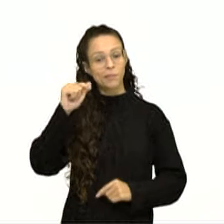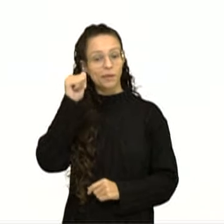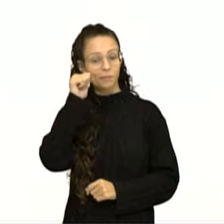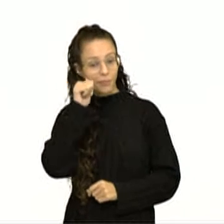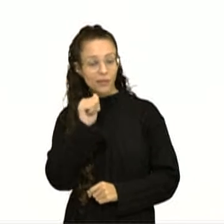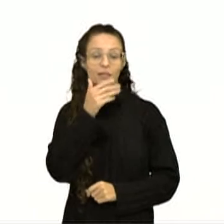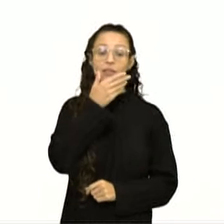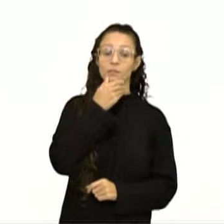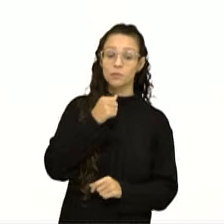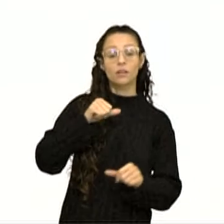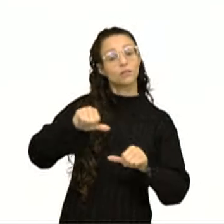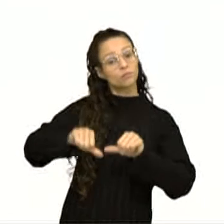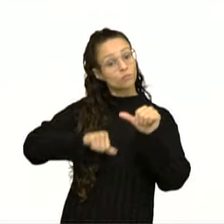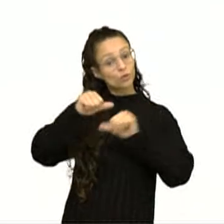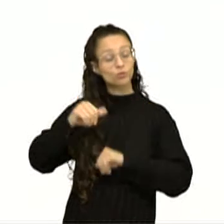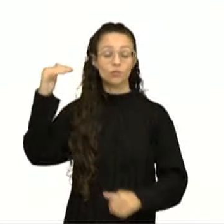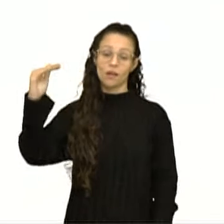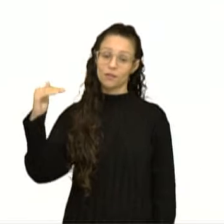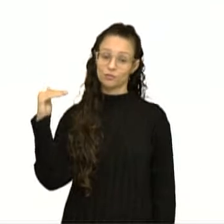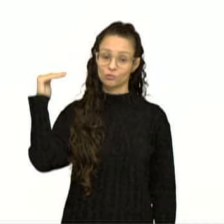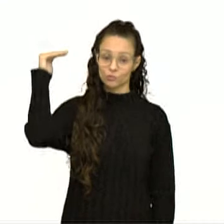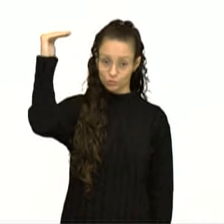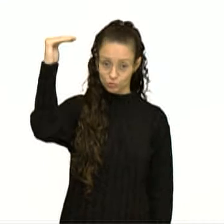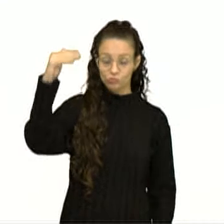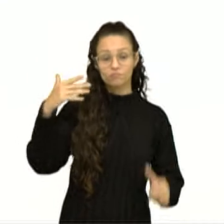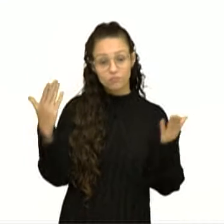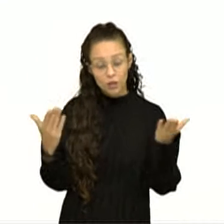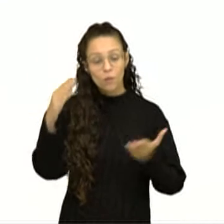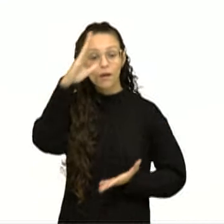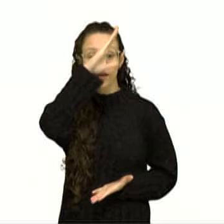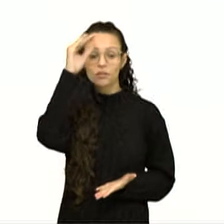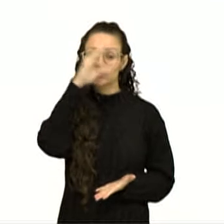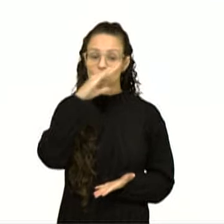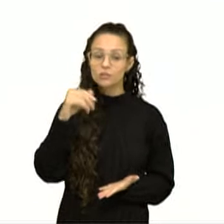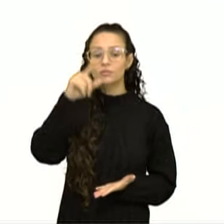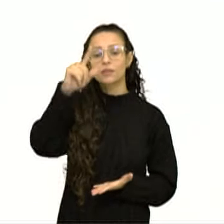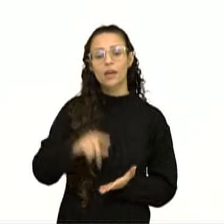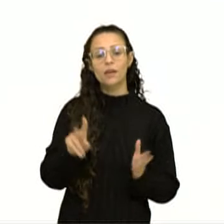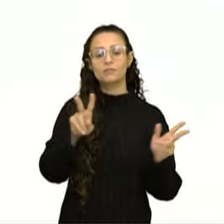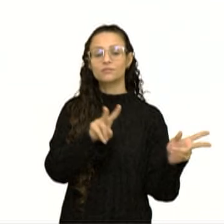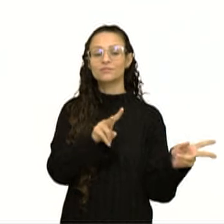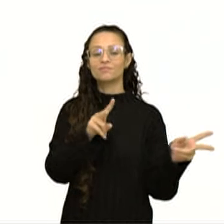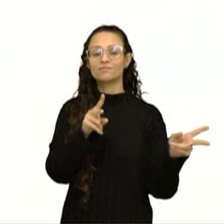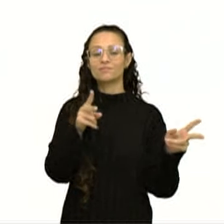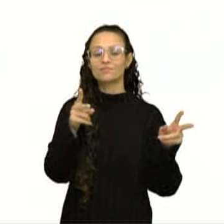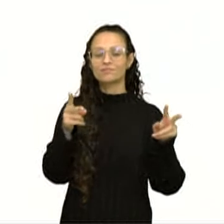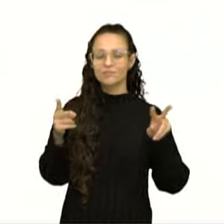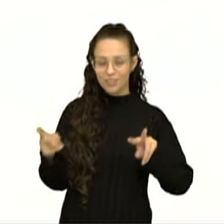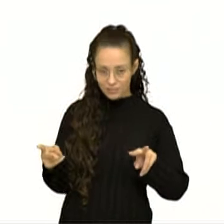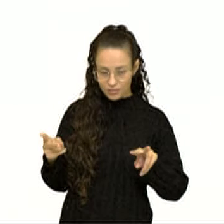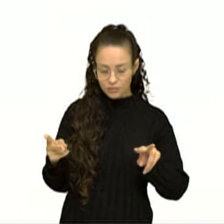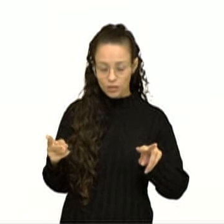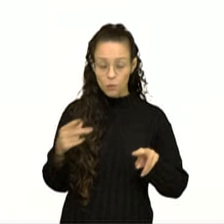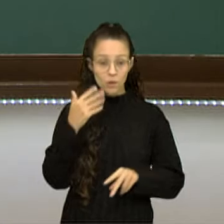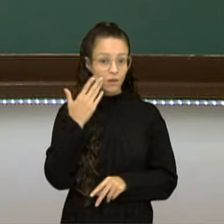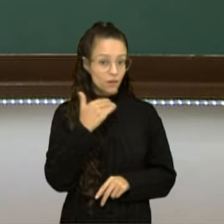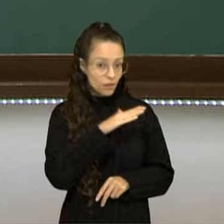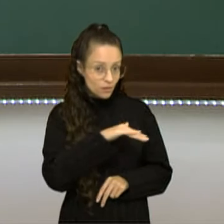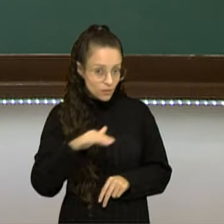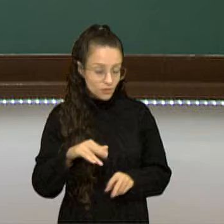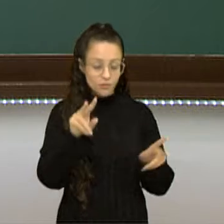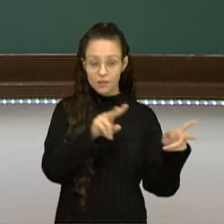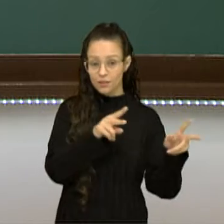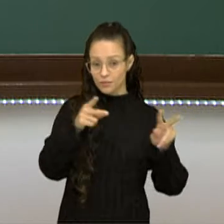e meninas em adultos. Então, a adolescência é um período de transição da infância para